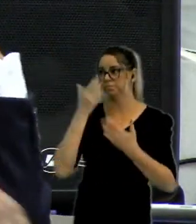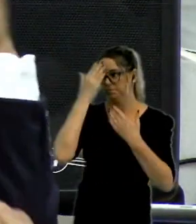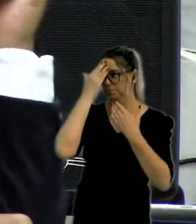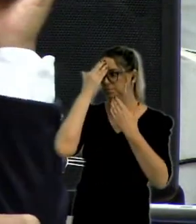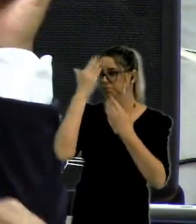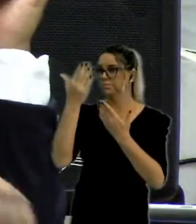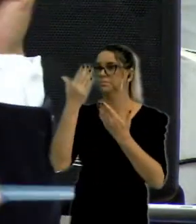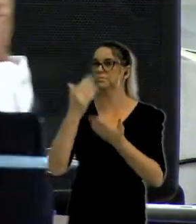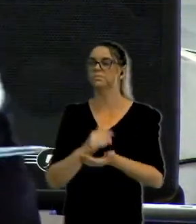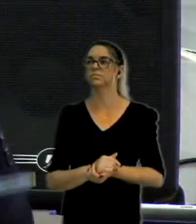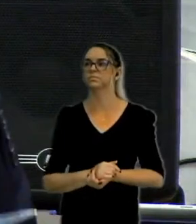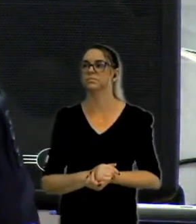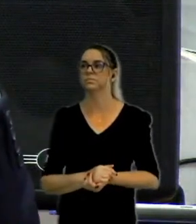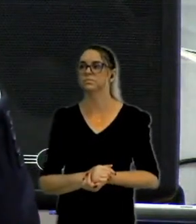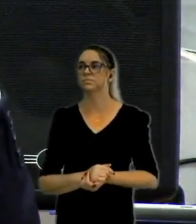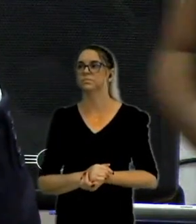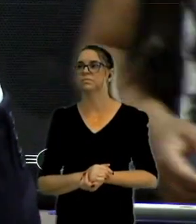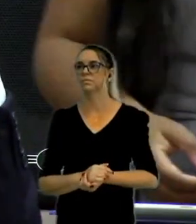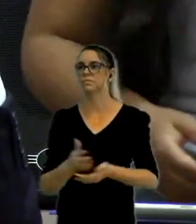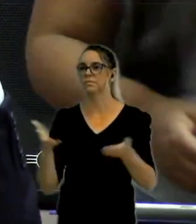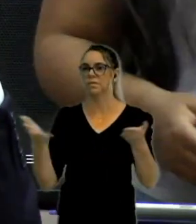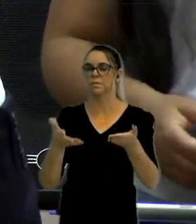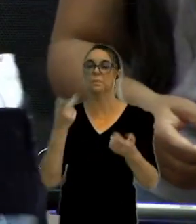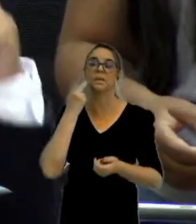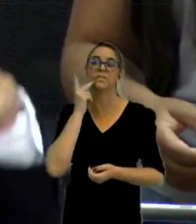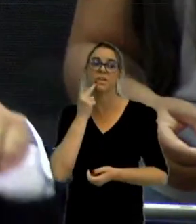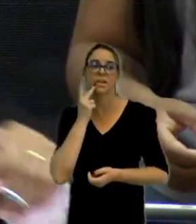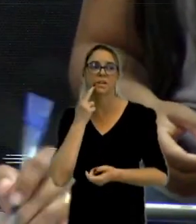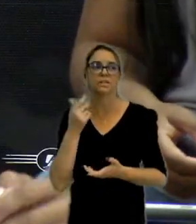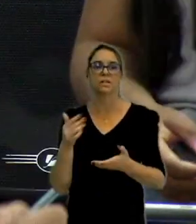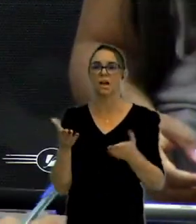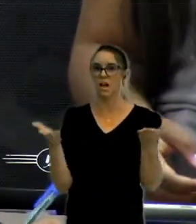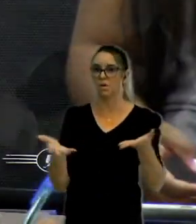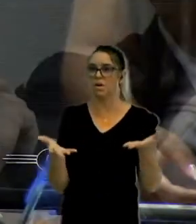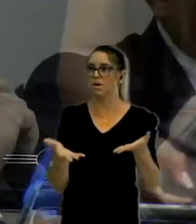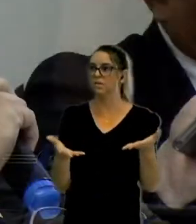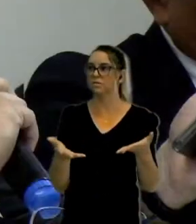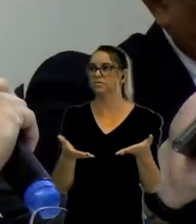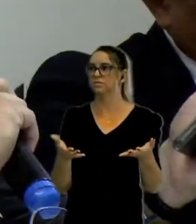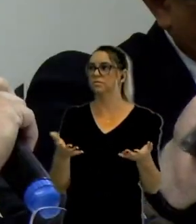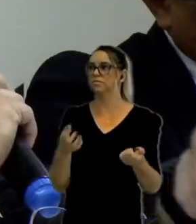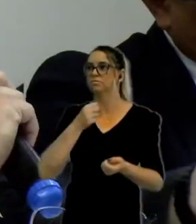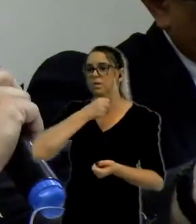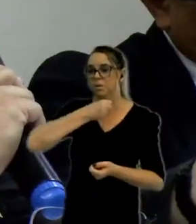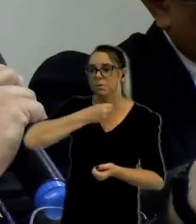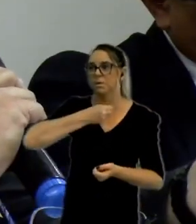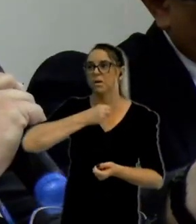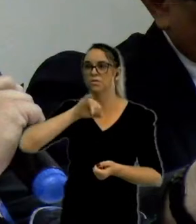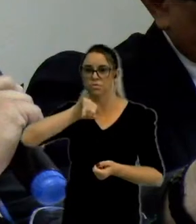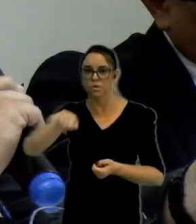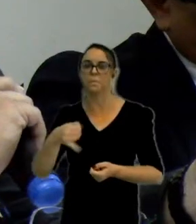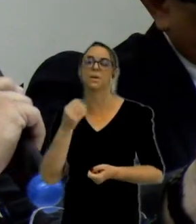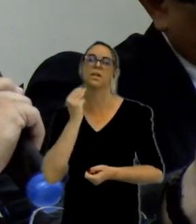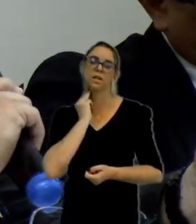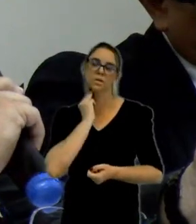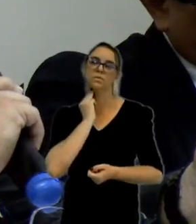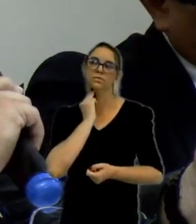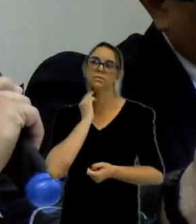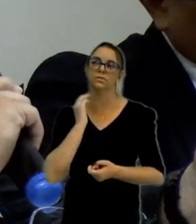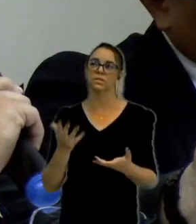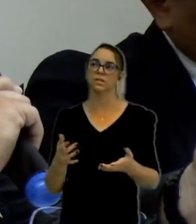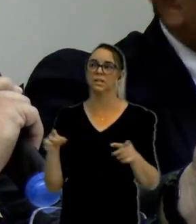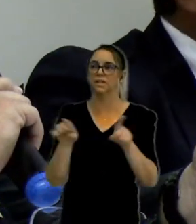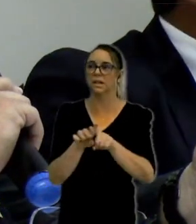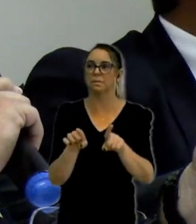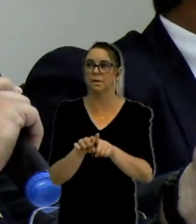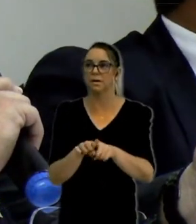Agradeço ao vereador Pato Fera, passo para o vereador João Medeiros. Senhora presidente, eu também gostaria de colocar alguns